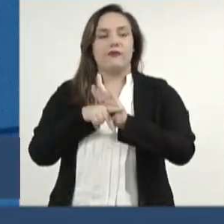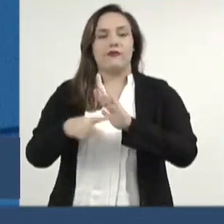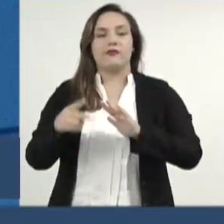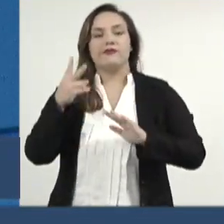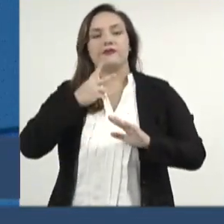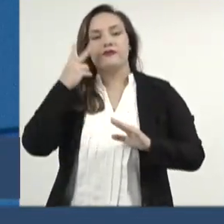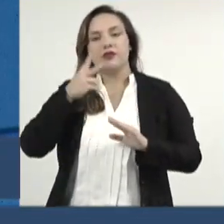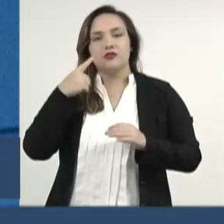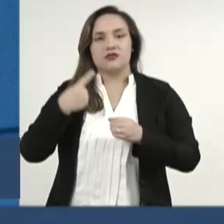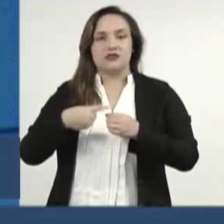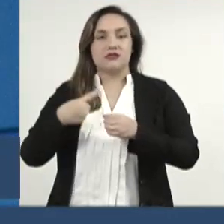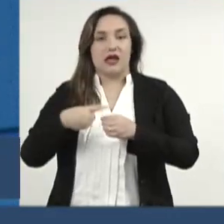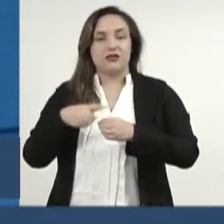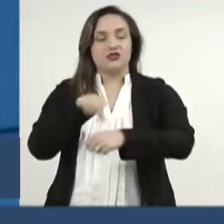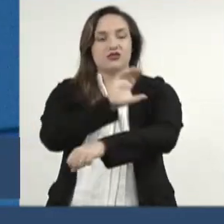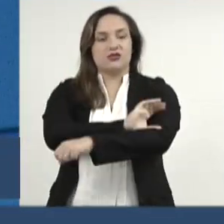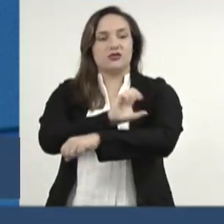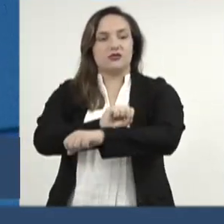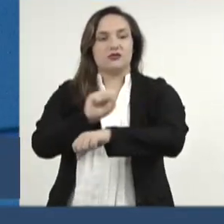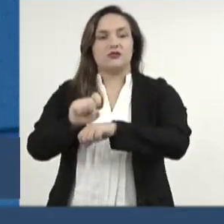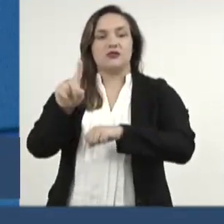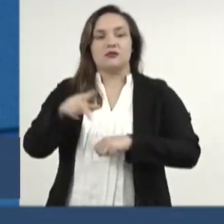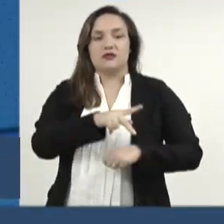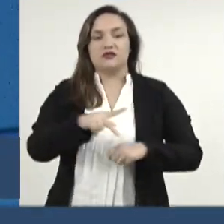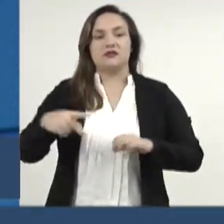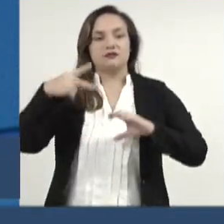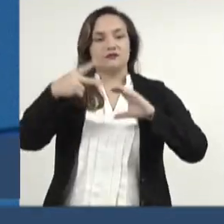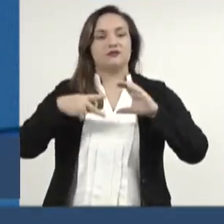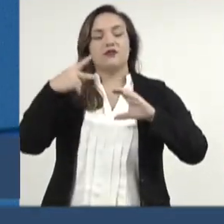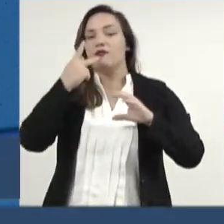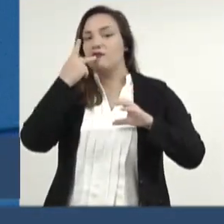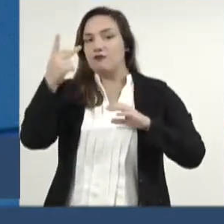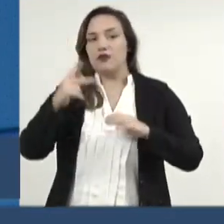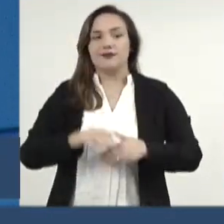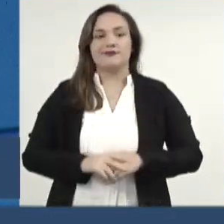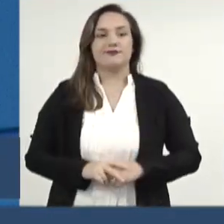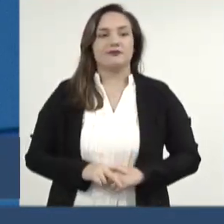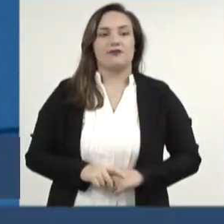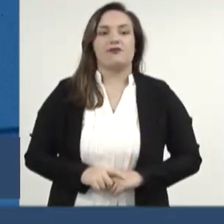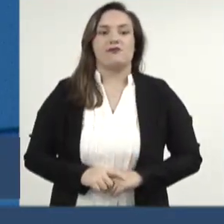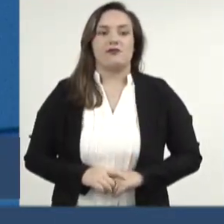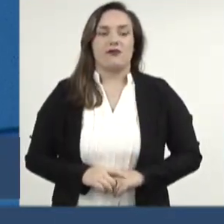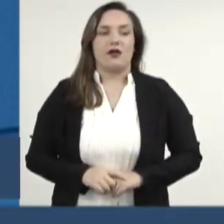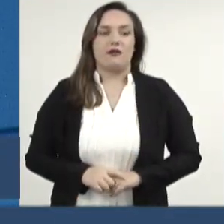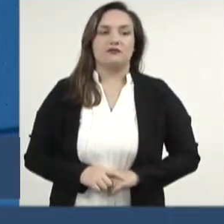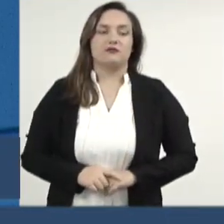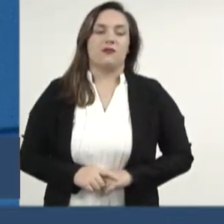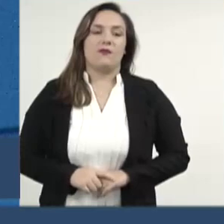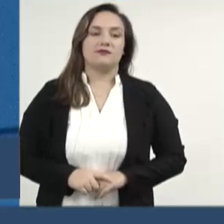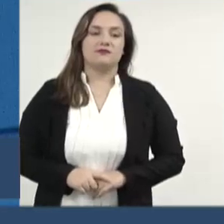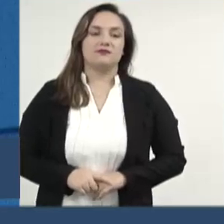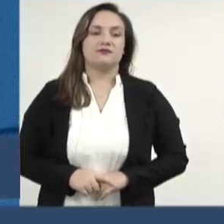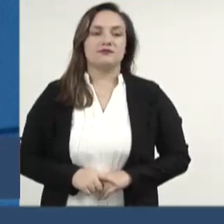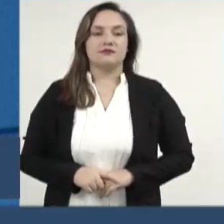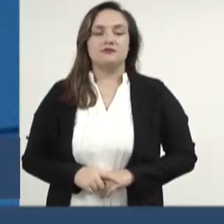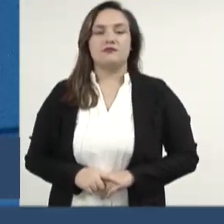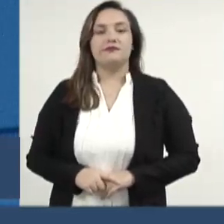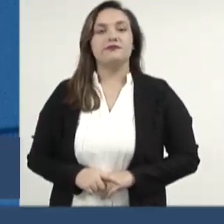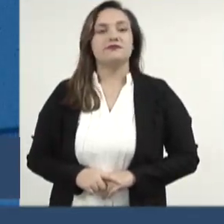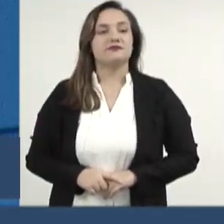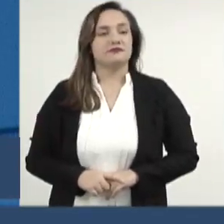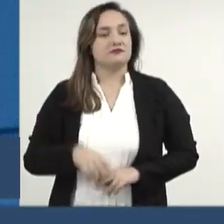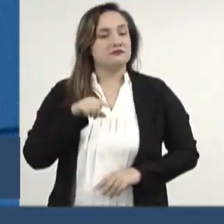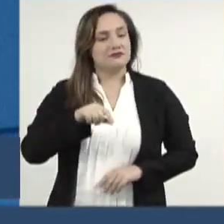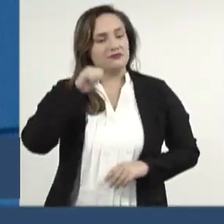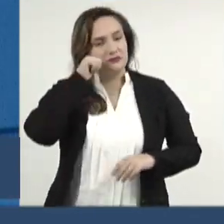de Cacilândia, presidente da Câmara. Ele disse exatamente assim, abre aspas, empenhadas para que o